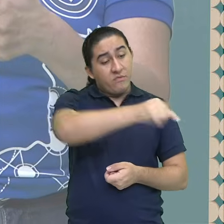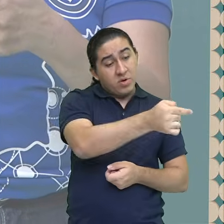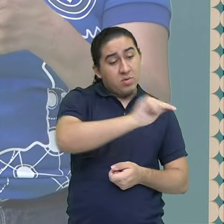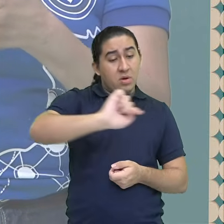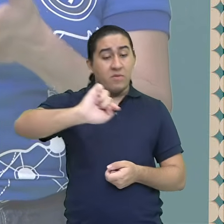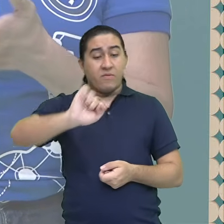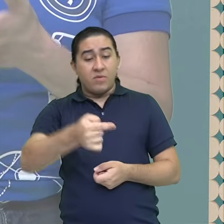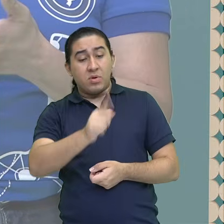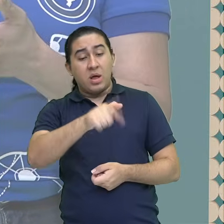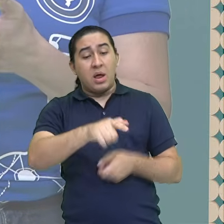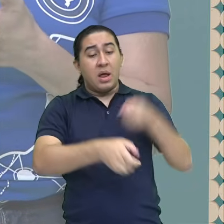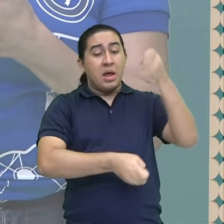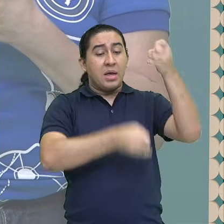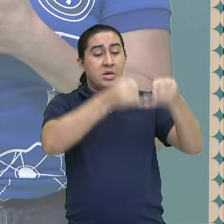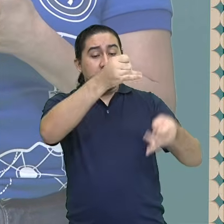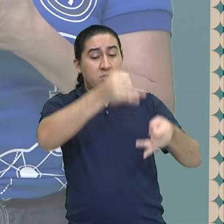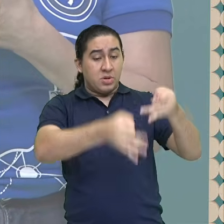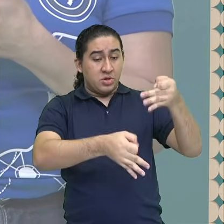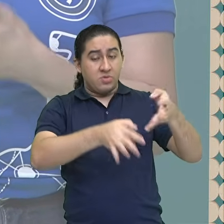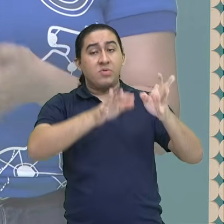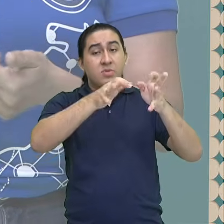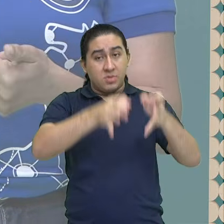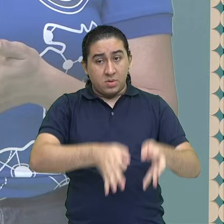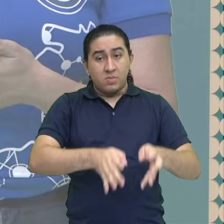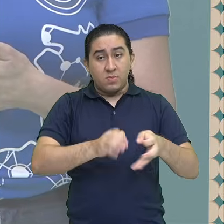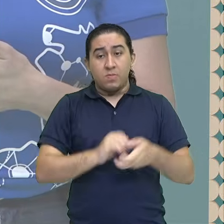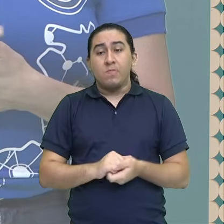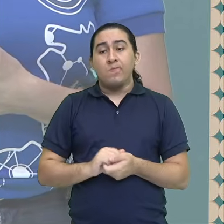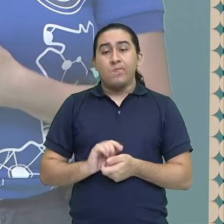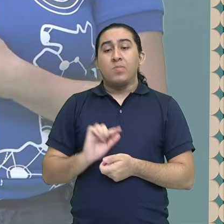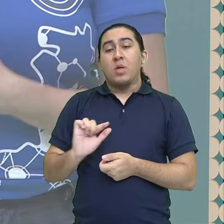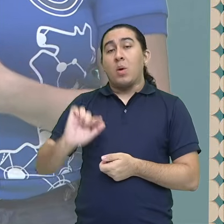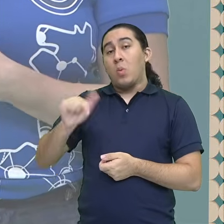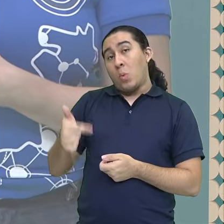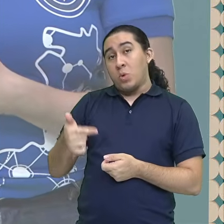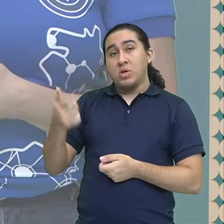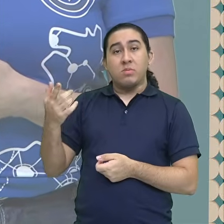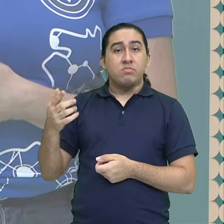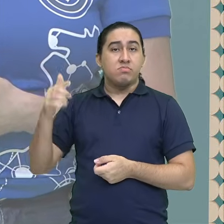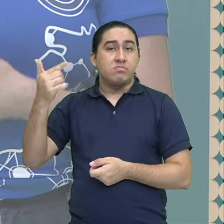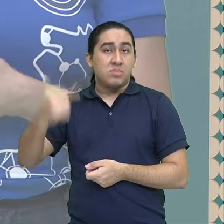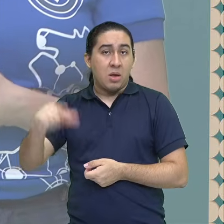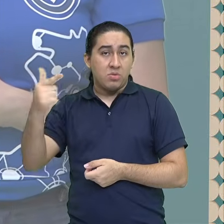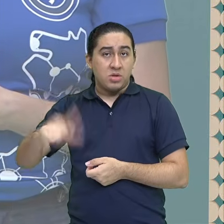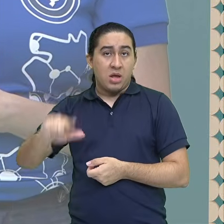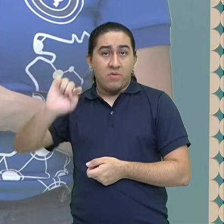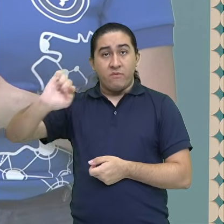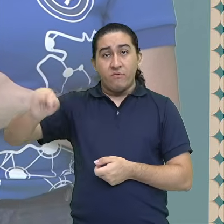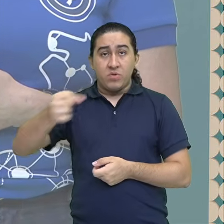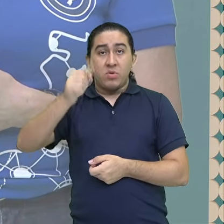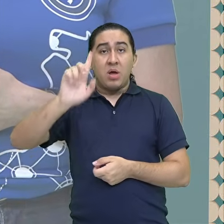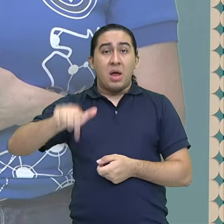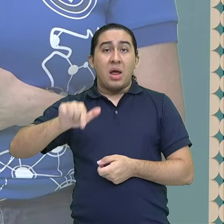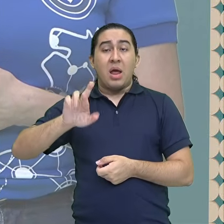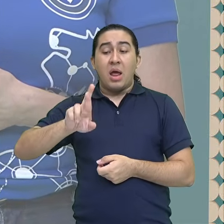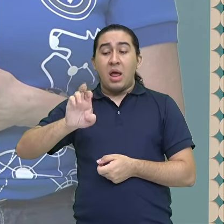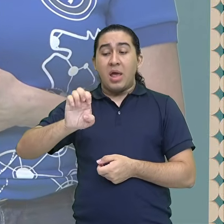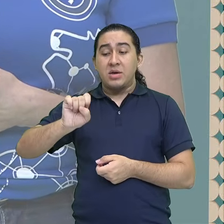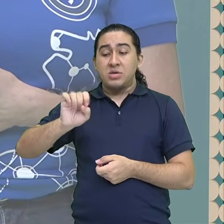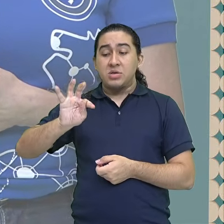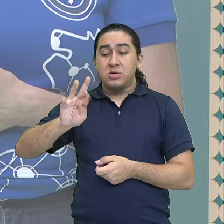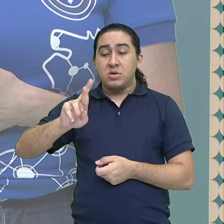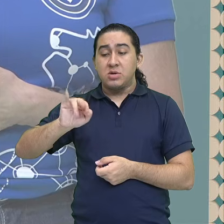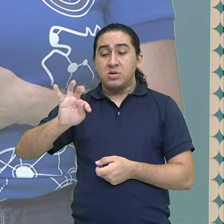a explicativa, tá? E a que não é isolada por vírgula é a